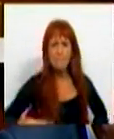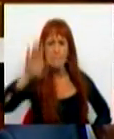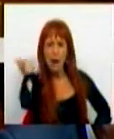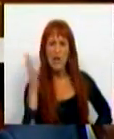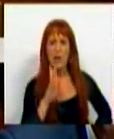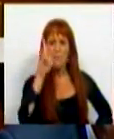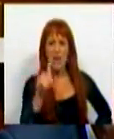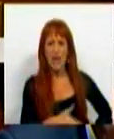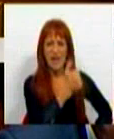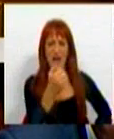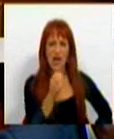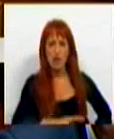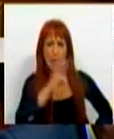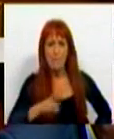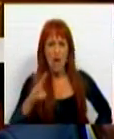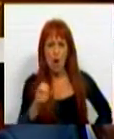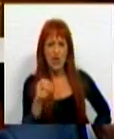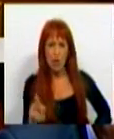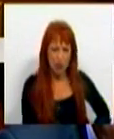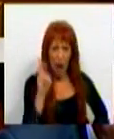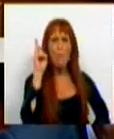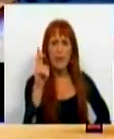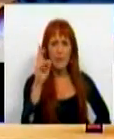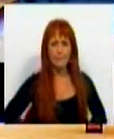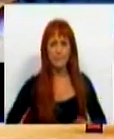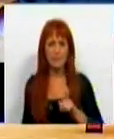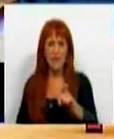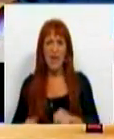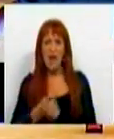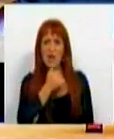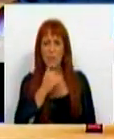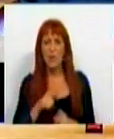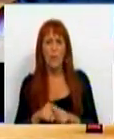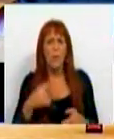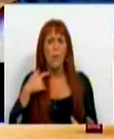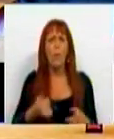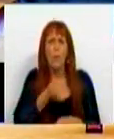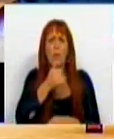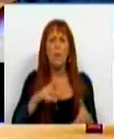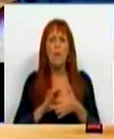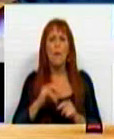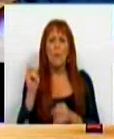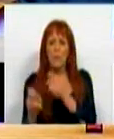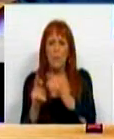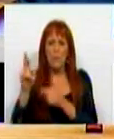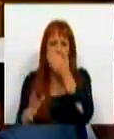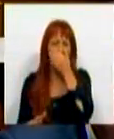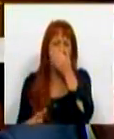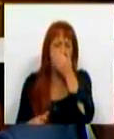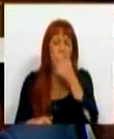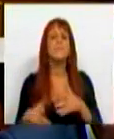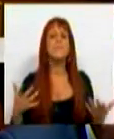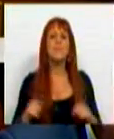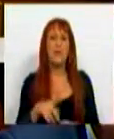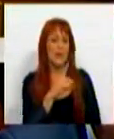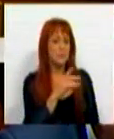de 1.500 milhões de euros. E as medidas discricionárias de aumento de impostos não passam